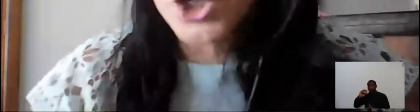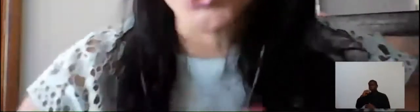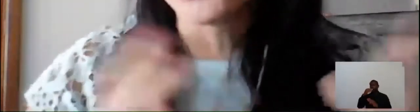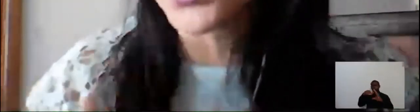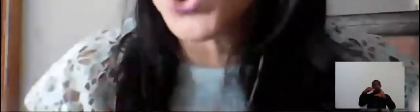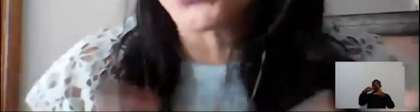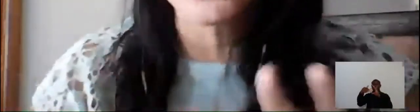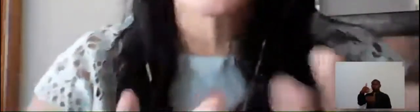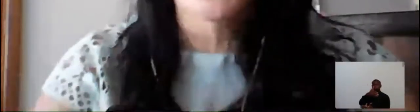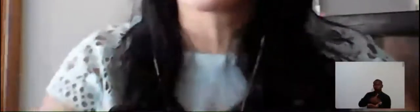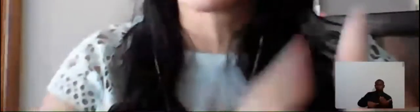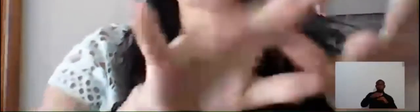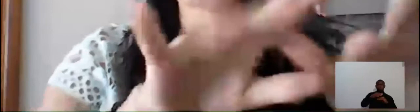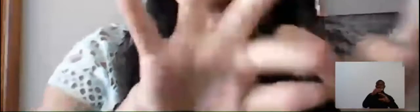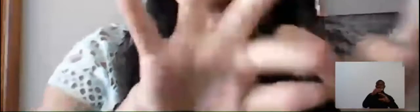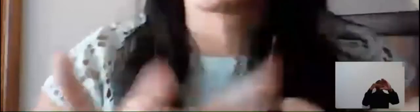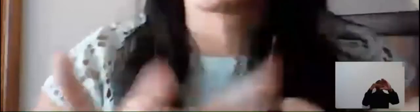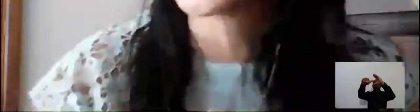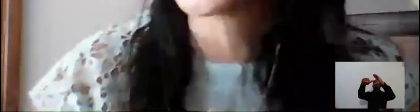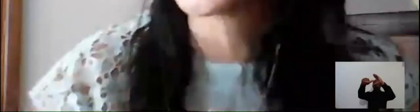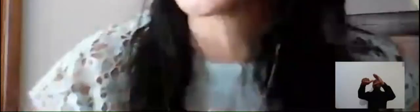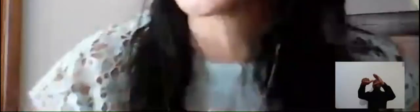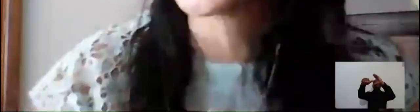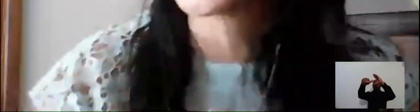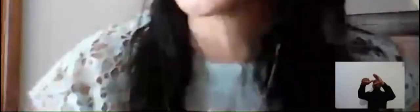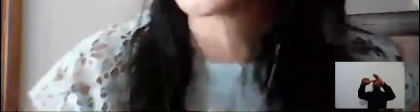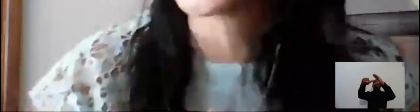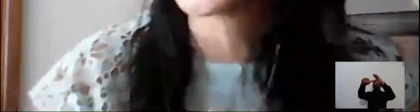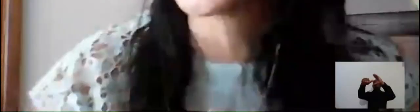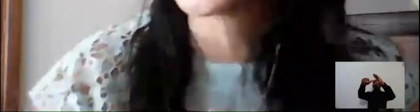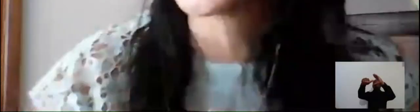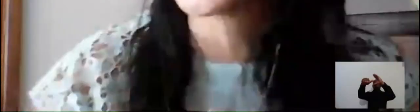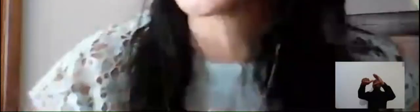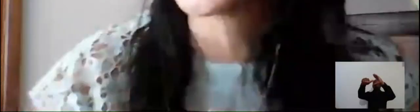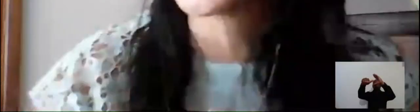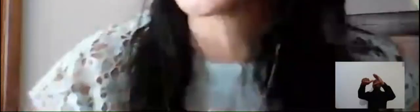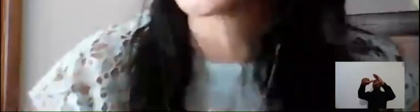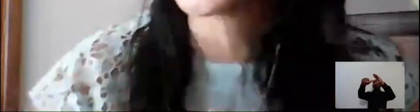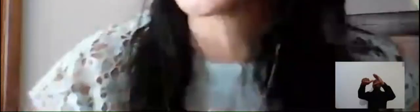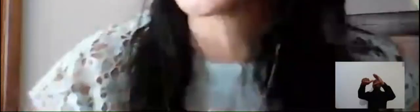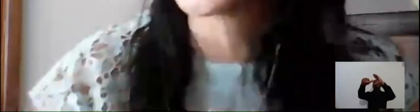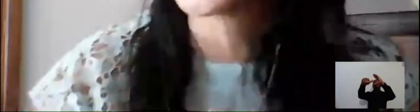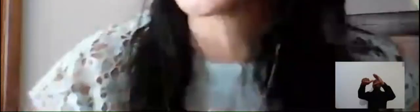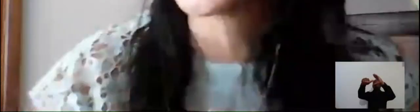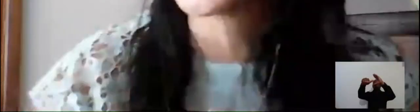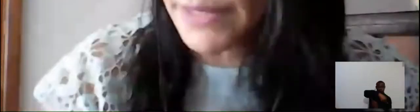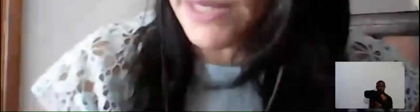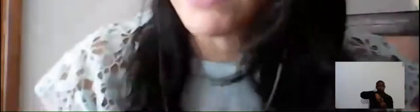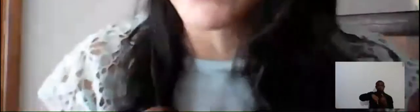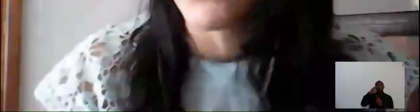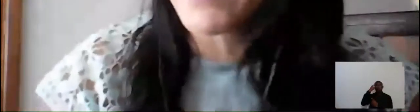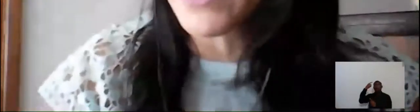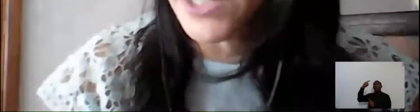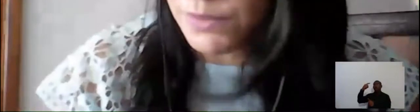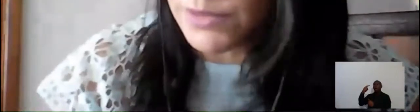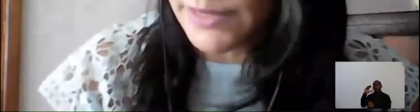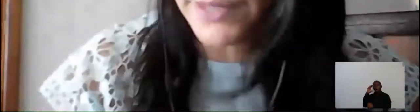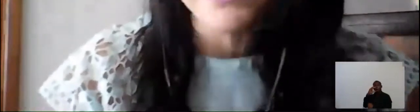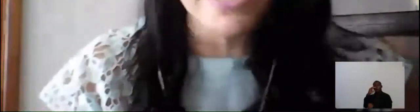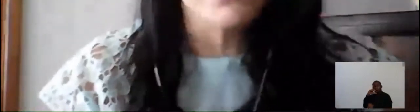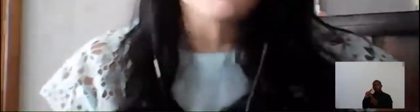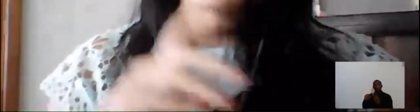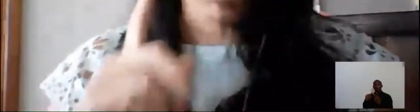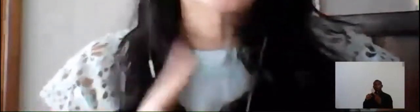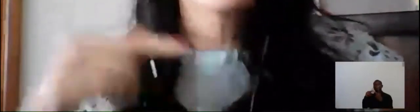conteúdo, todo mundo junto, entrar aí no Drive e fazer um artigo científico. Então, isso é colaboração, autoria, coparticipação, seria a web